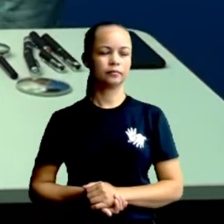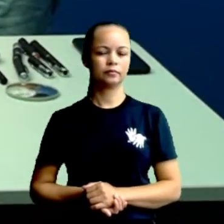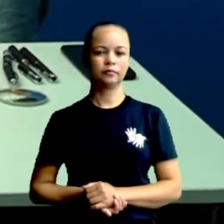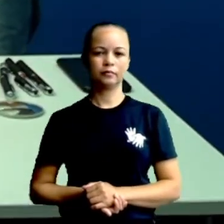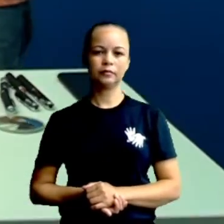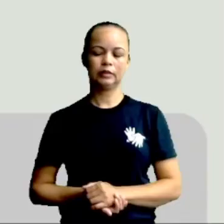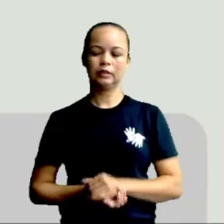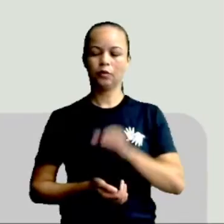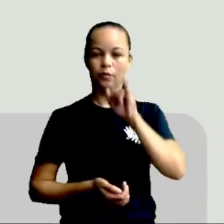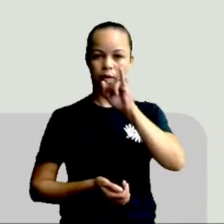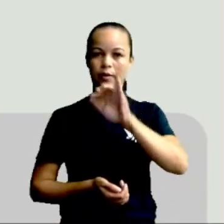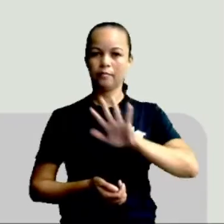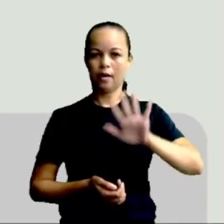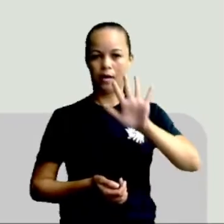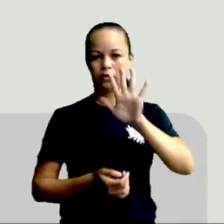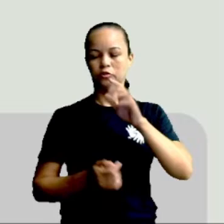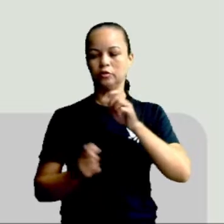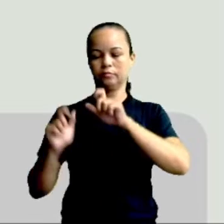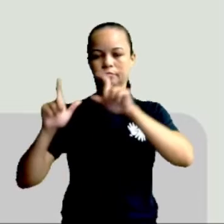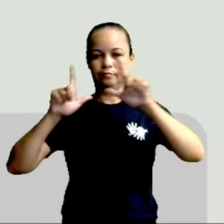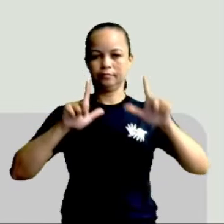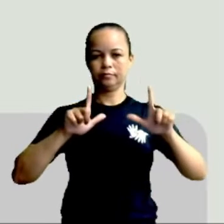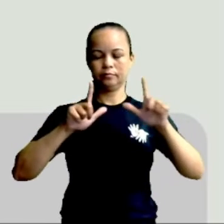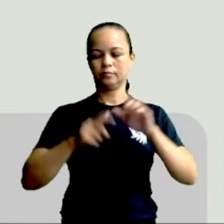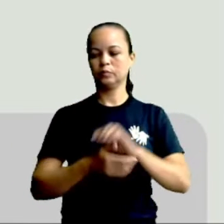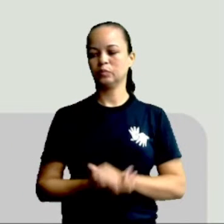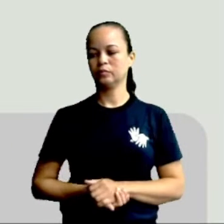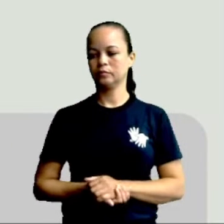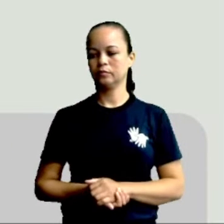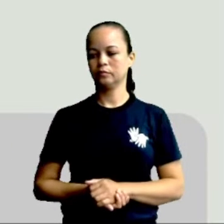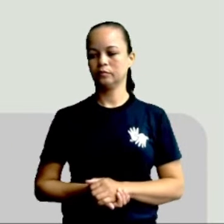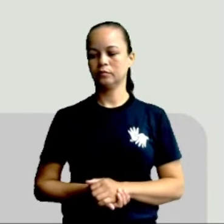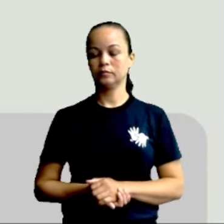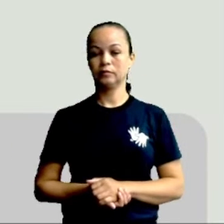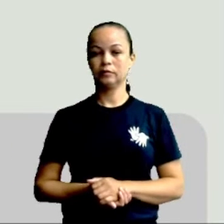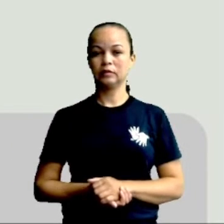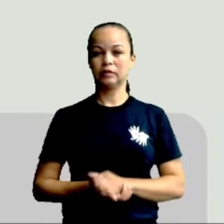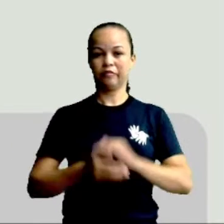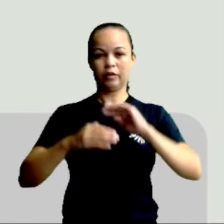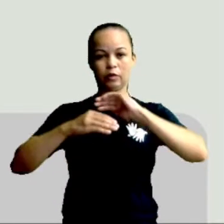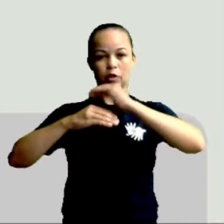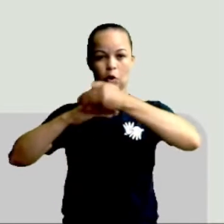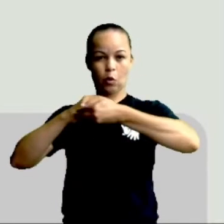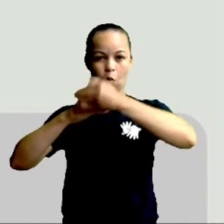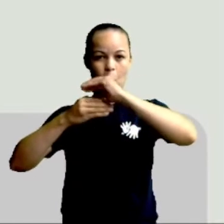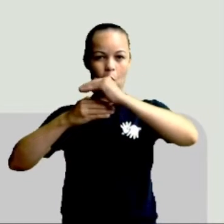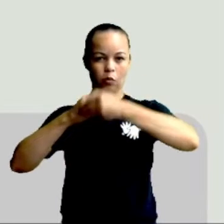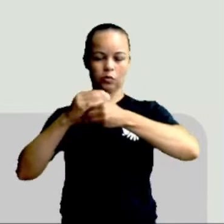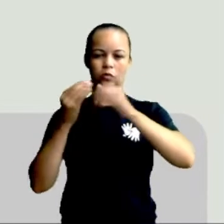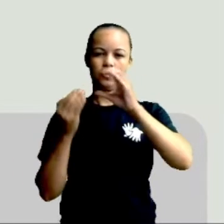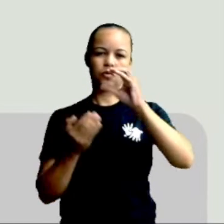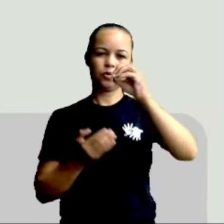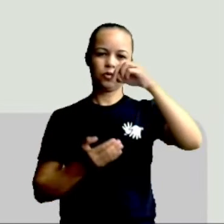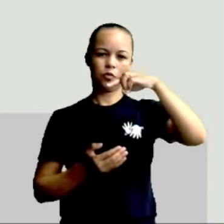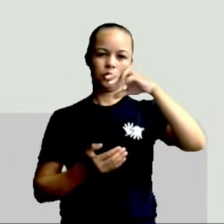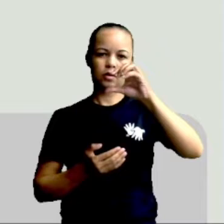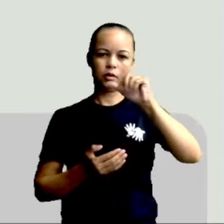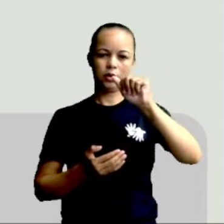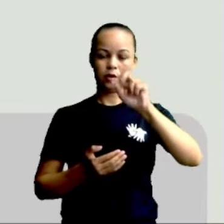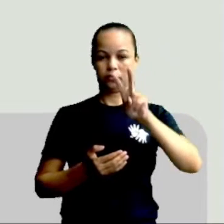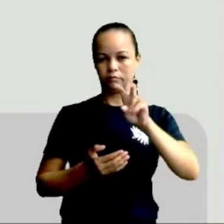imagem, para só focar direitinho para você. Volta aí para o slide aí, rapidinho. Tá vendo aqui o espelho côncavo? E o seguinte, se você pegar uma